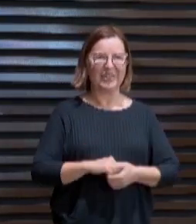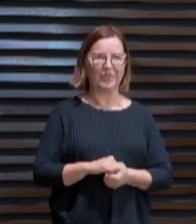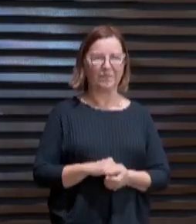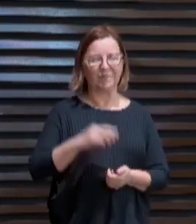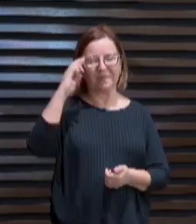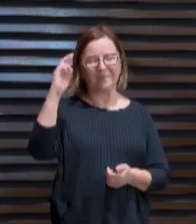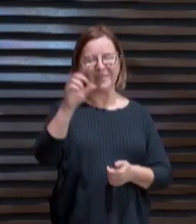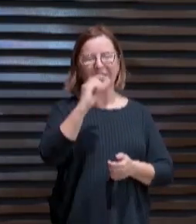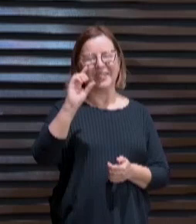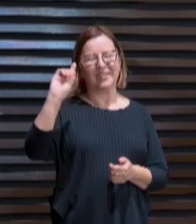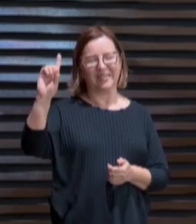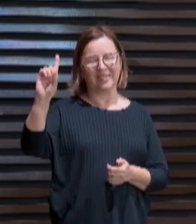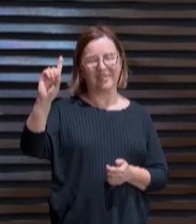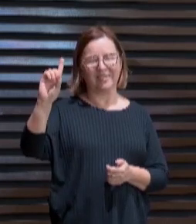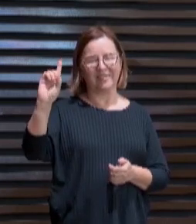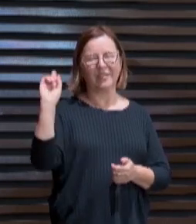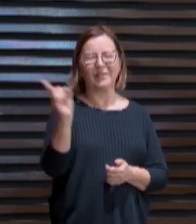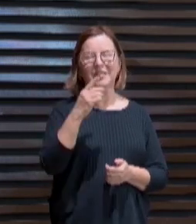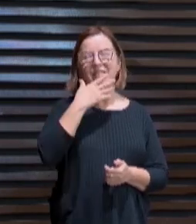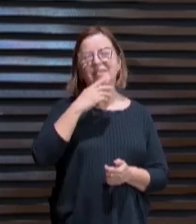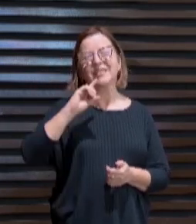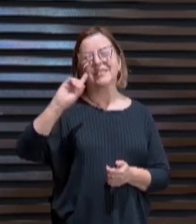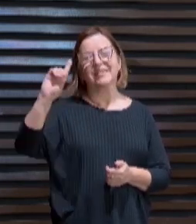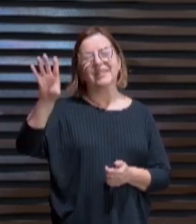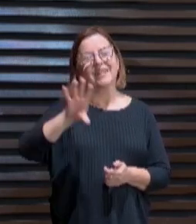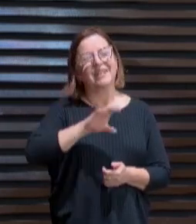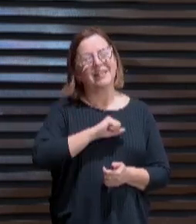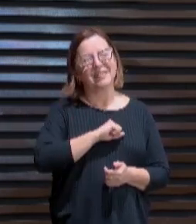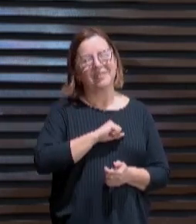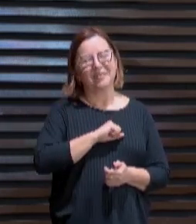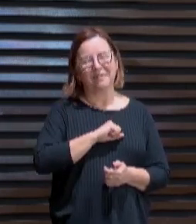Senhor nosso Deus, nosso Pai, nosso amado Pai,